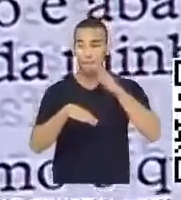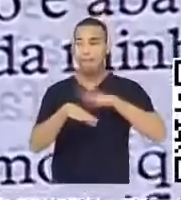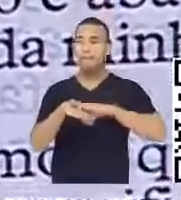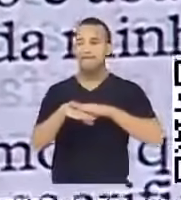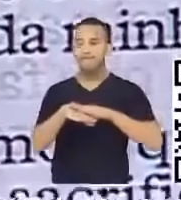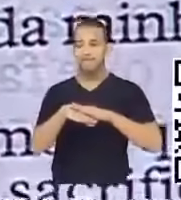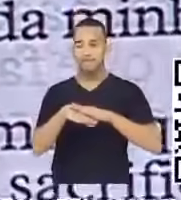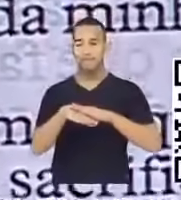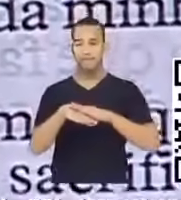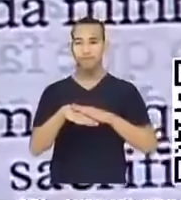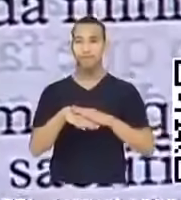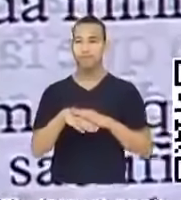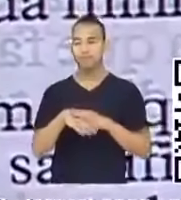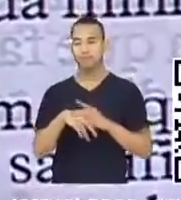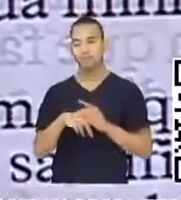mão